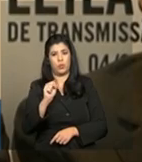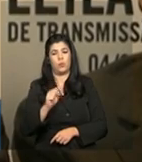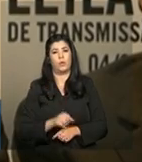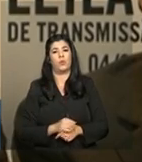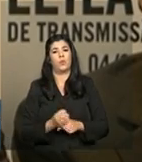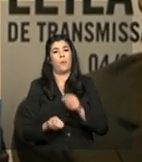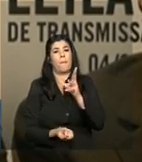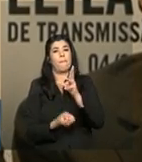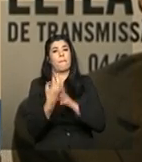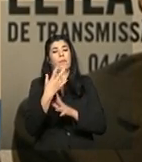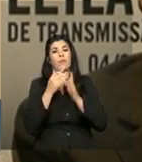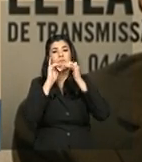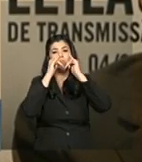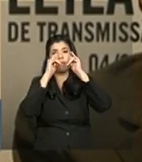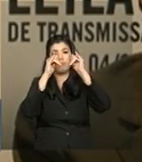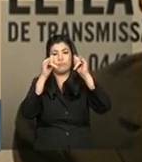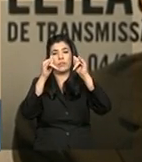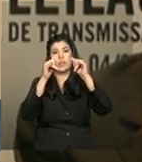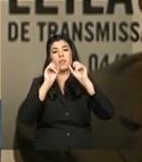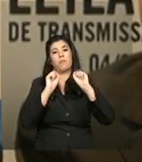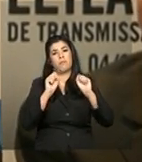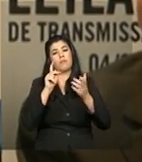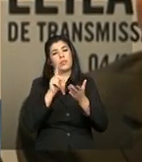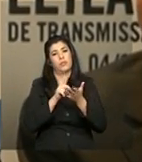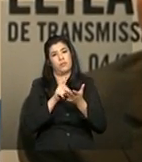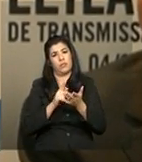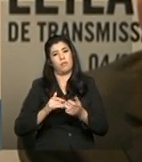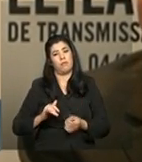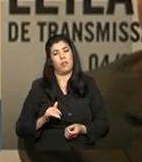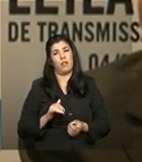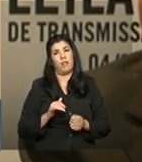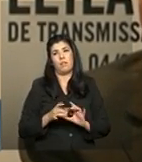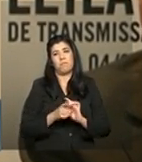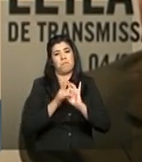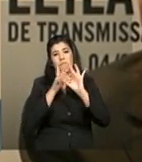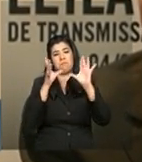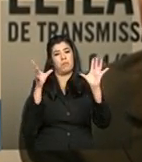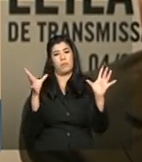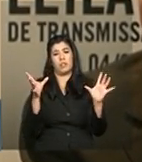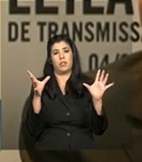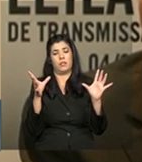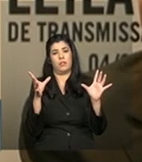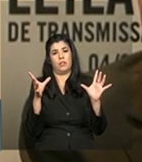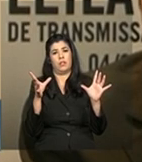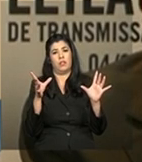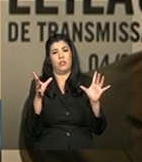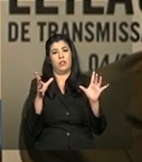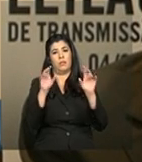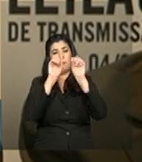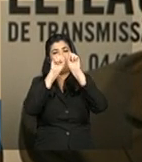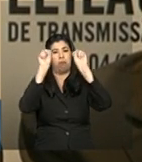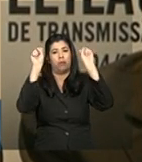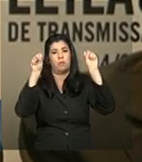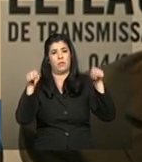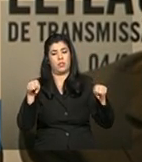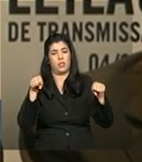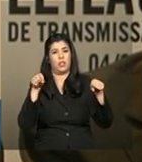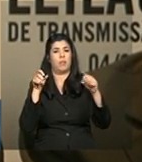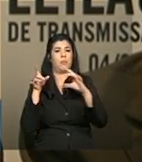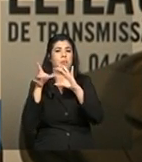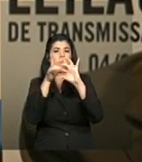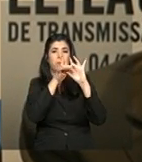devem entrar em operação, eles de fato estejam disponibilizados para o sistema